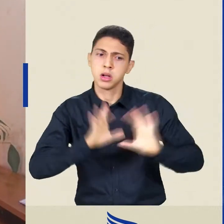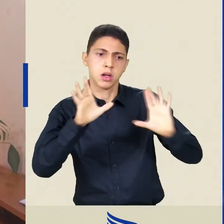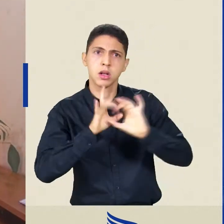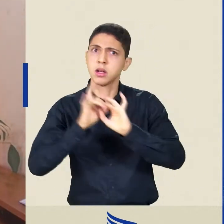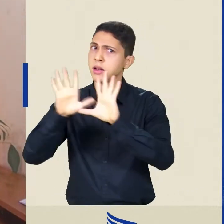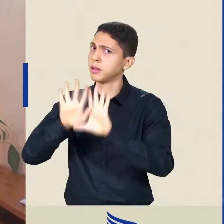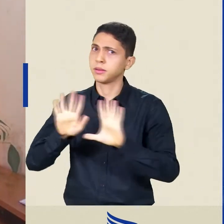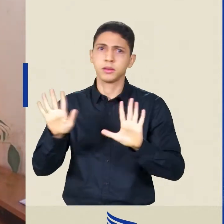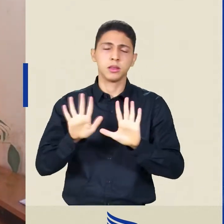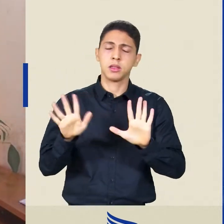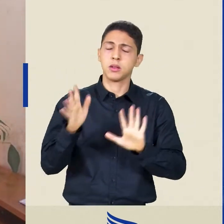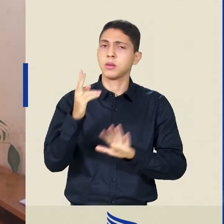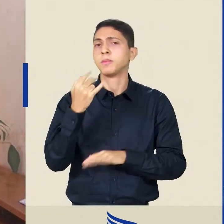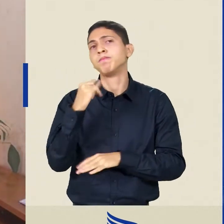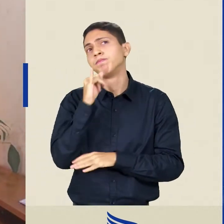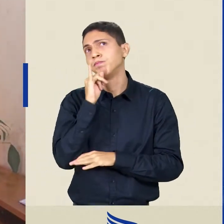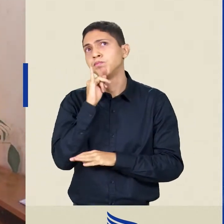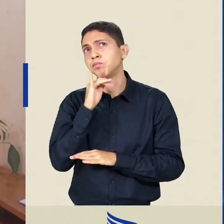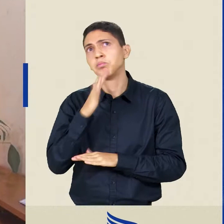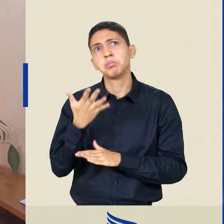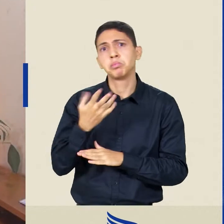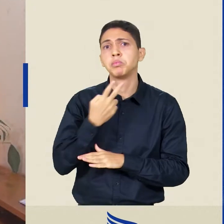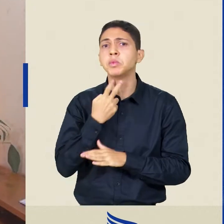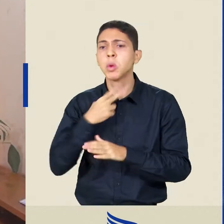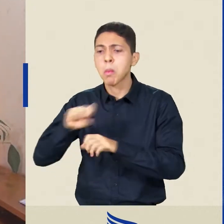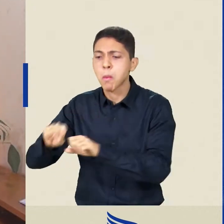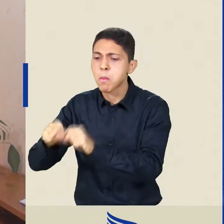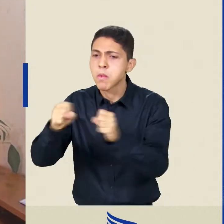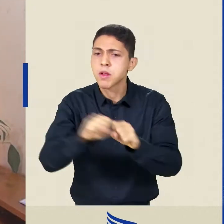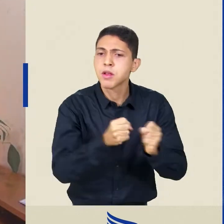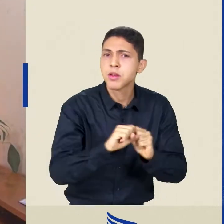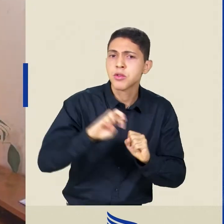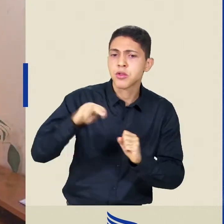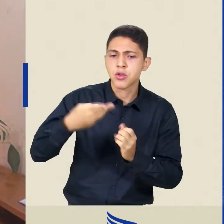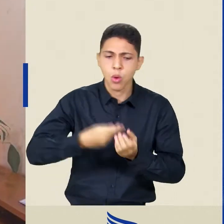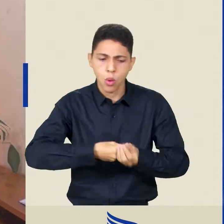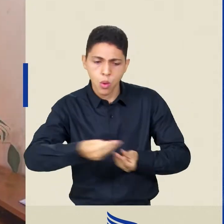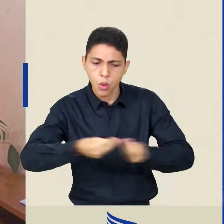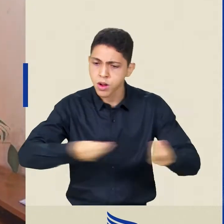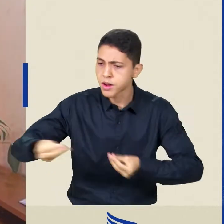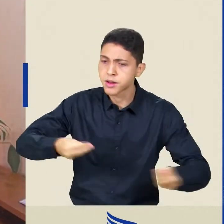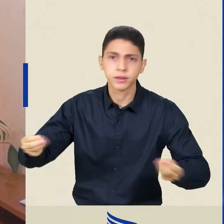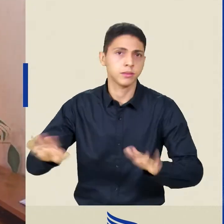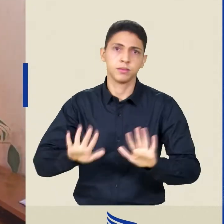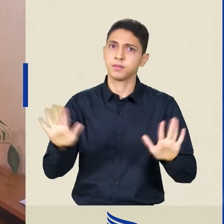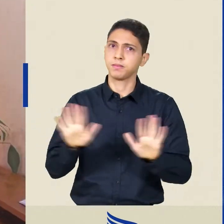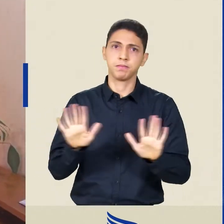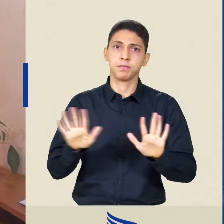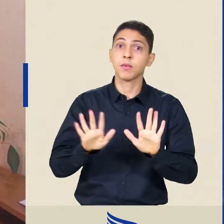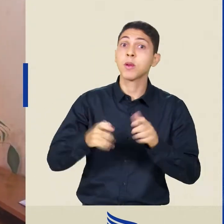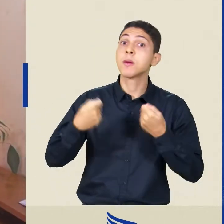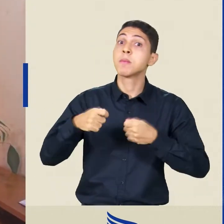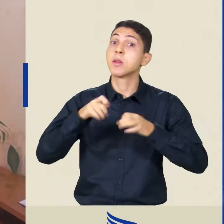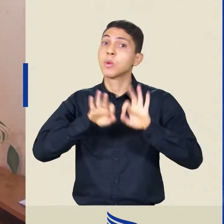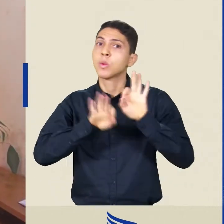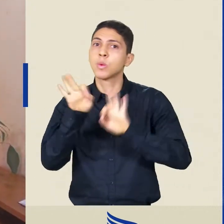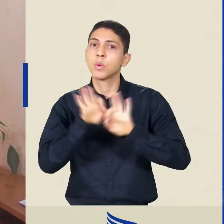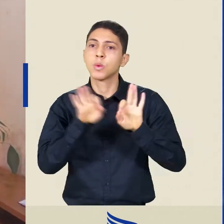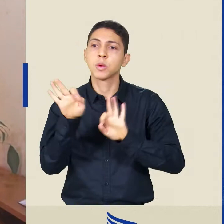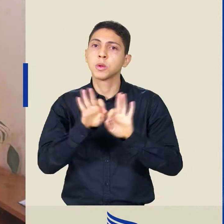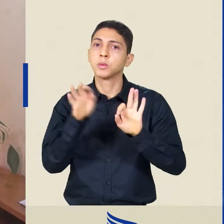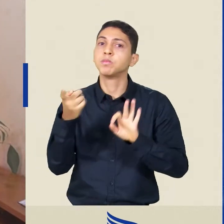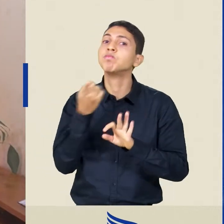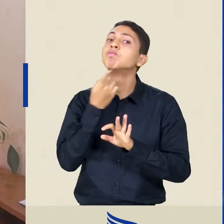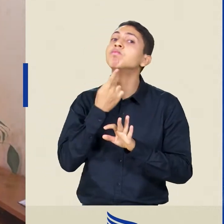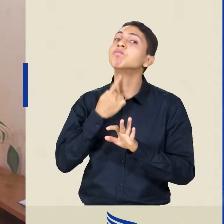exemplo, destruir ou dissipar os bens, mas deve administrá-los no interesse e de acordo com a vontade